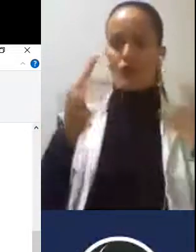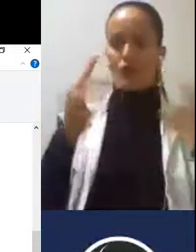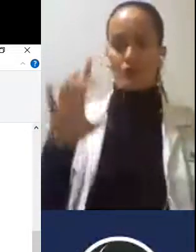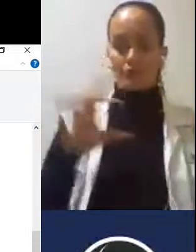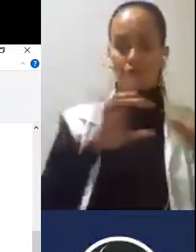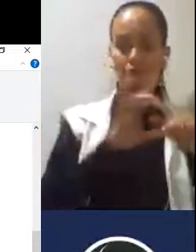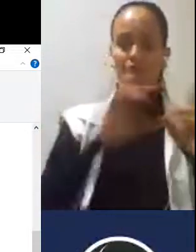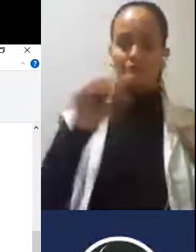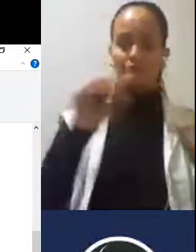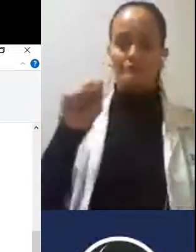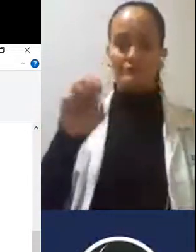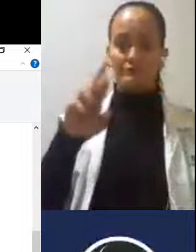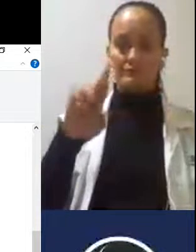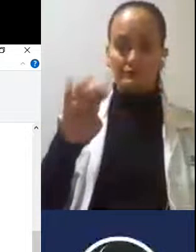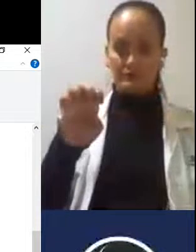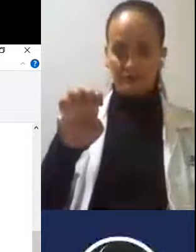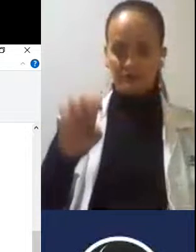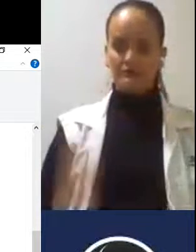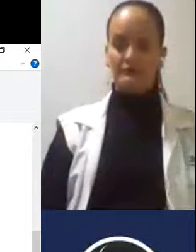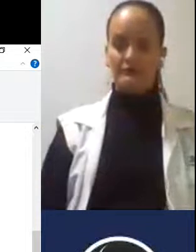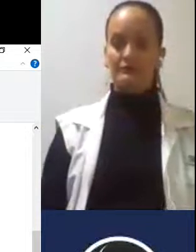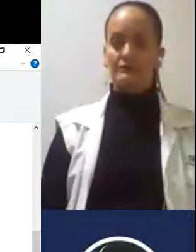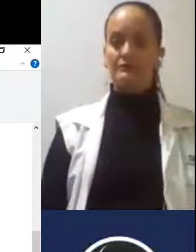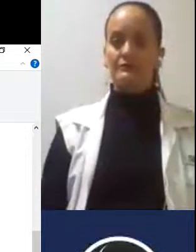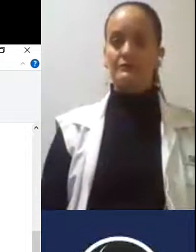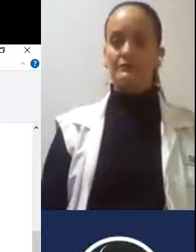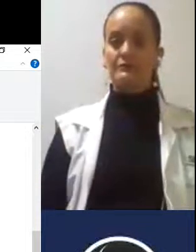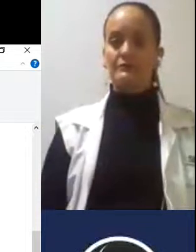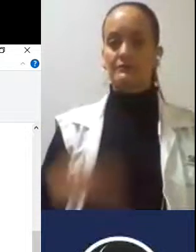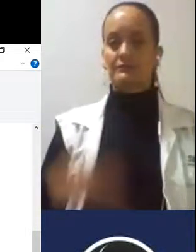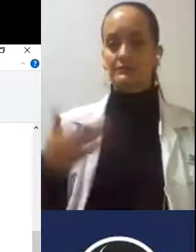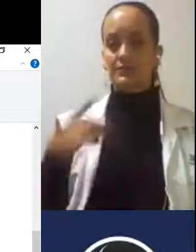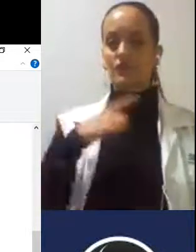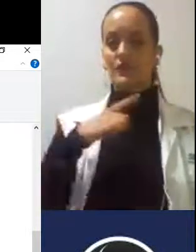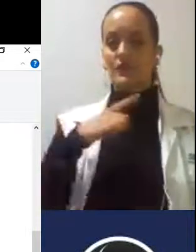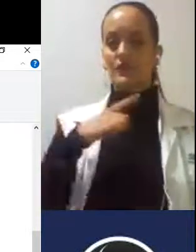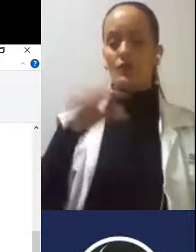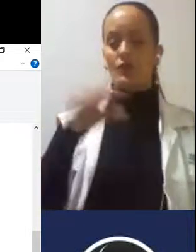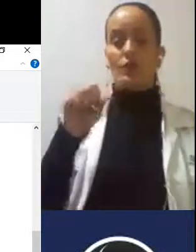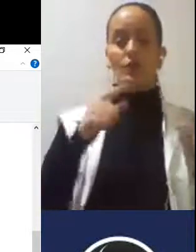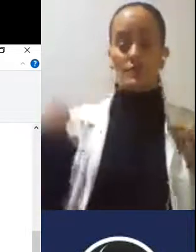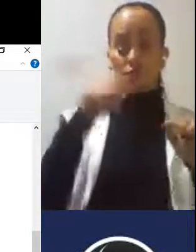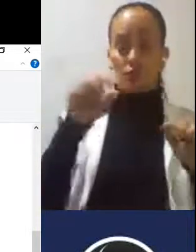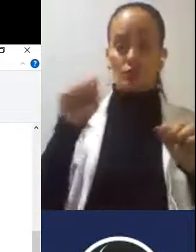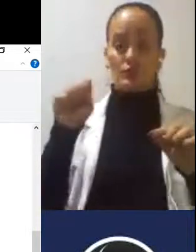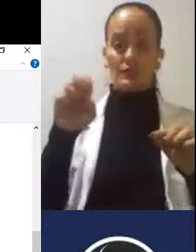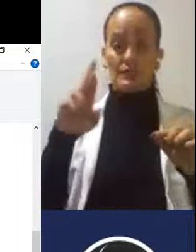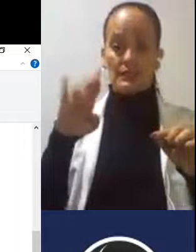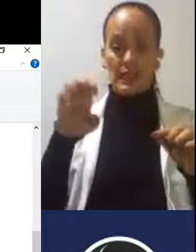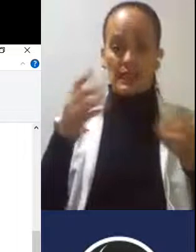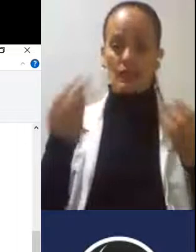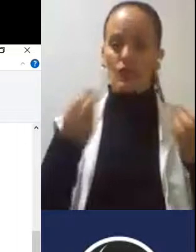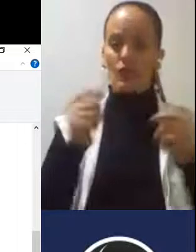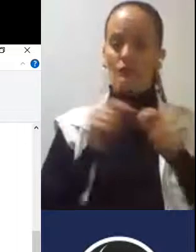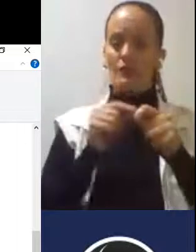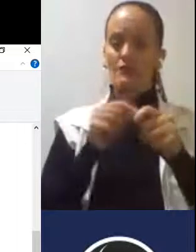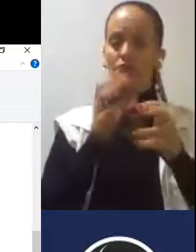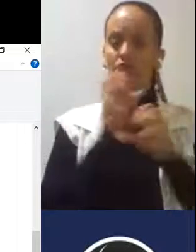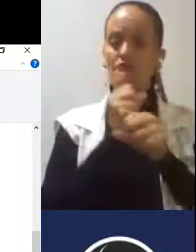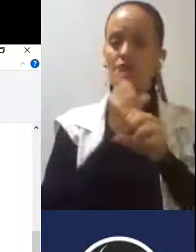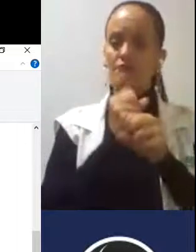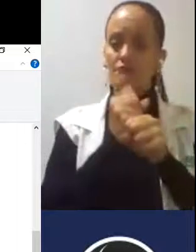condutor aqui. Então, a gente vai ter o quê? Um circuito em série. Então, para poder calcular a resistência equivalente desse circuito em série, basta fazer